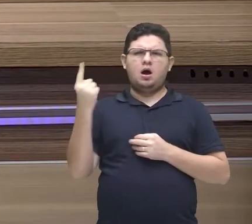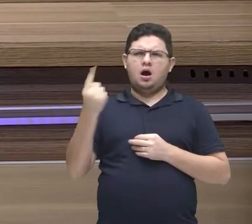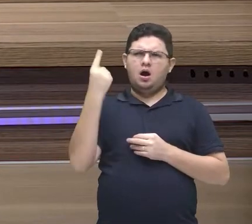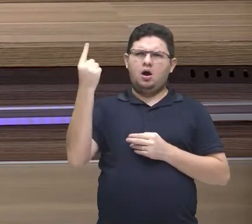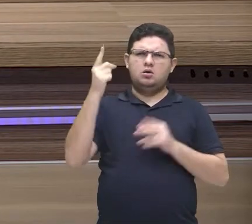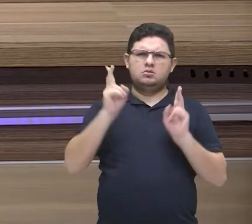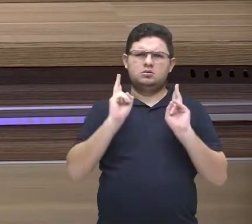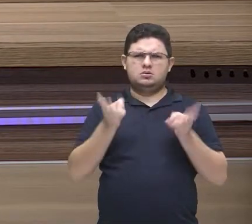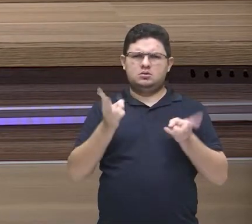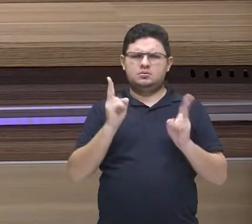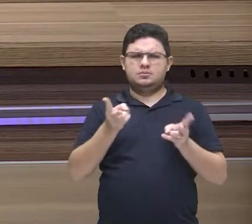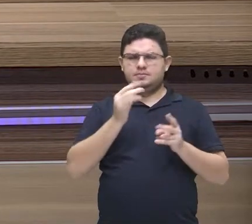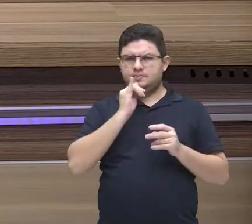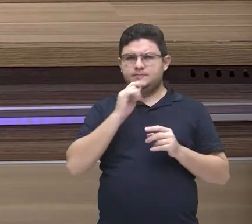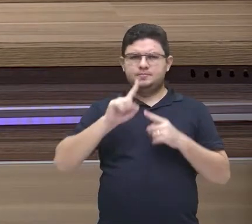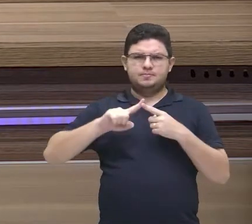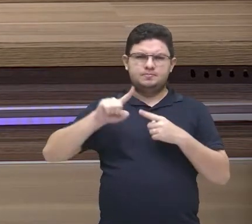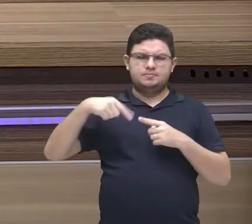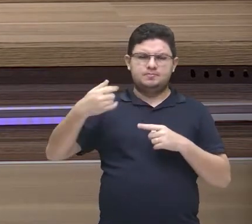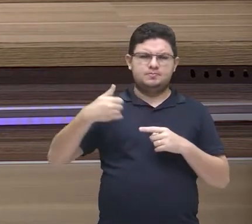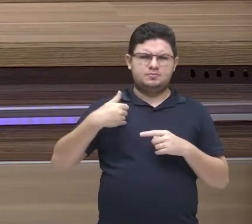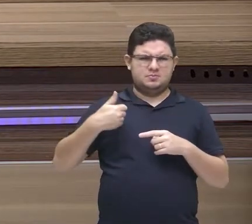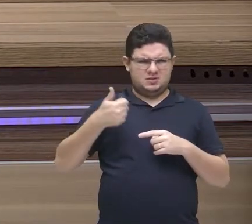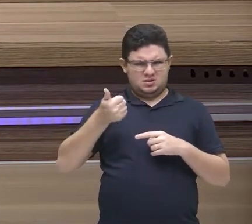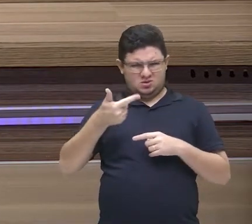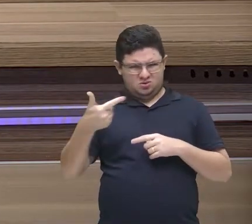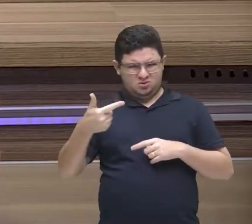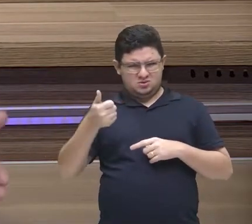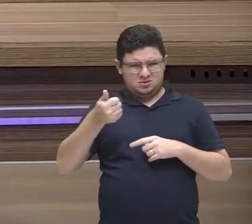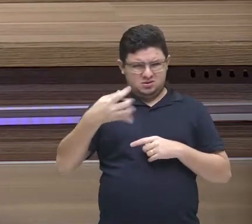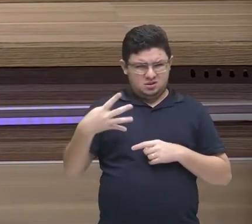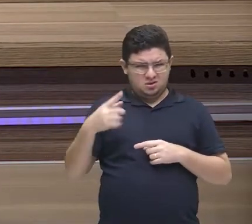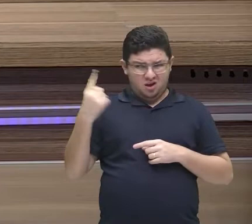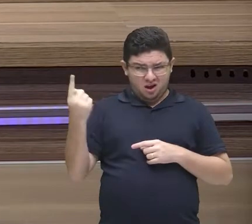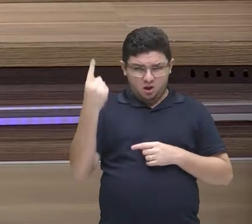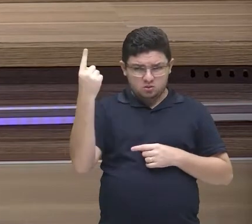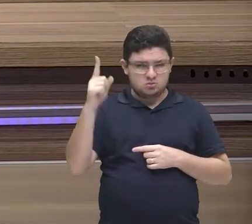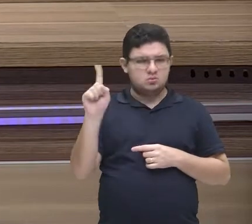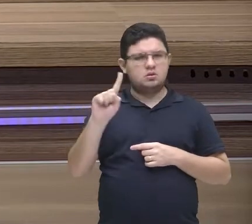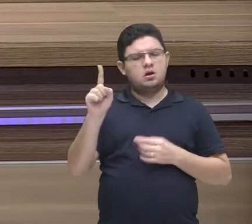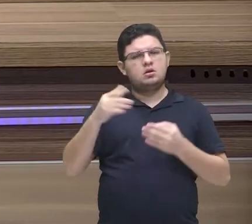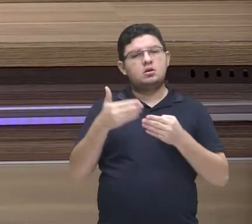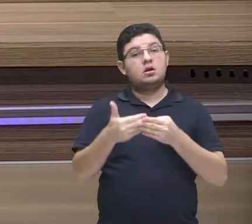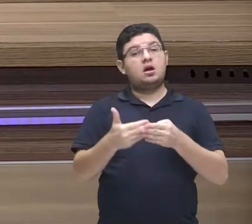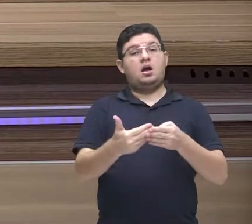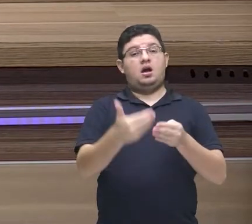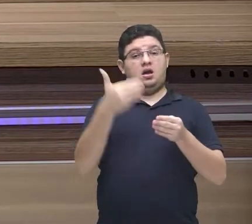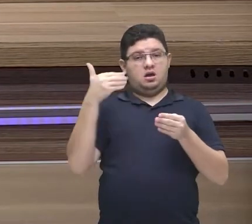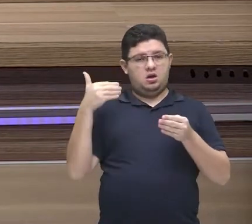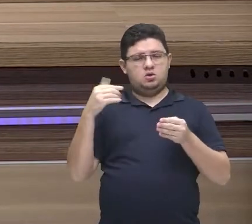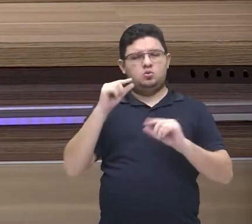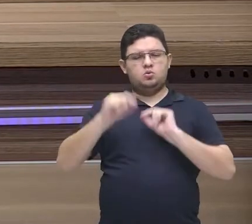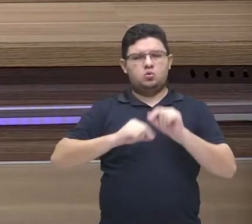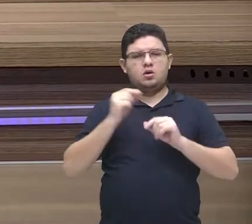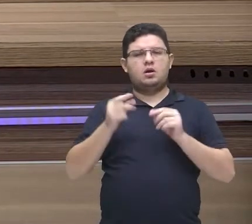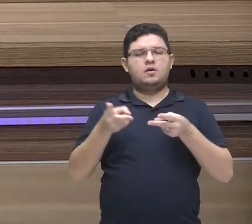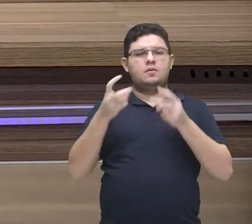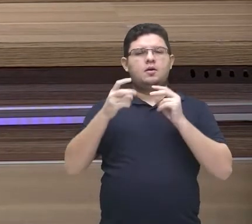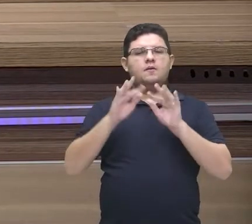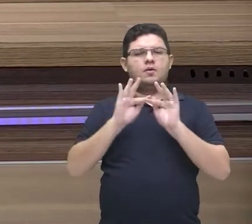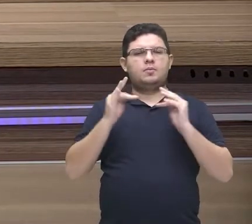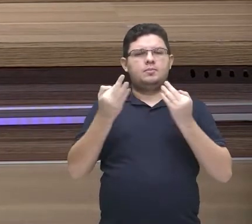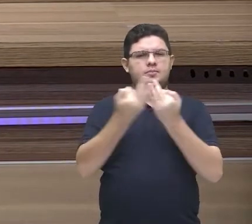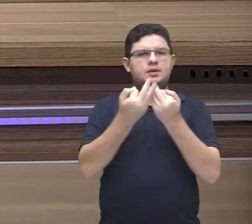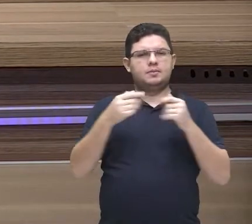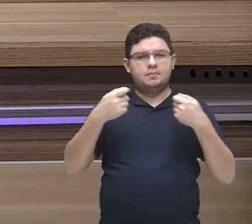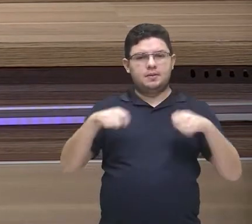de 12, 14, 20 anos. Ele só vai ser alto se ele começar desde lá de baixo e a família tiver essa percepção, que ele precisa ser